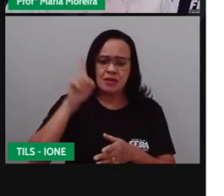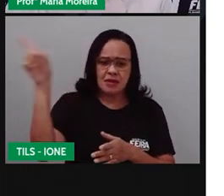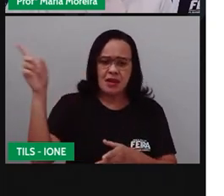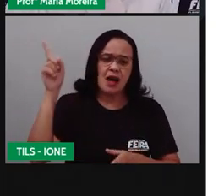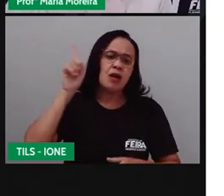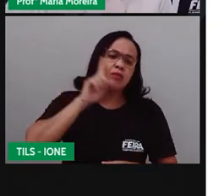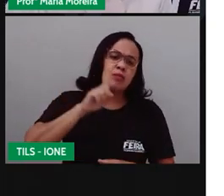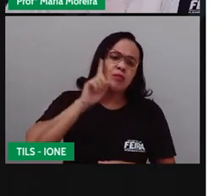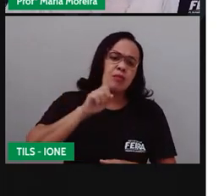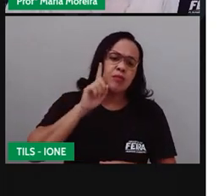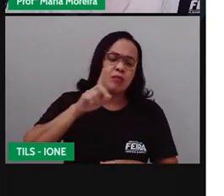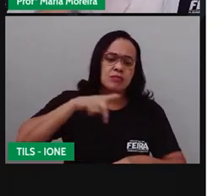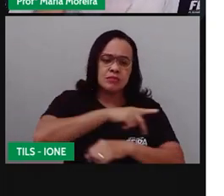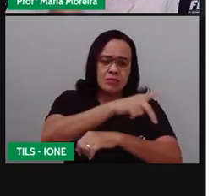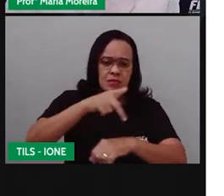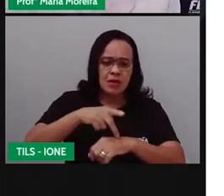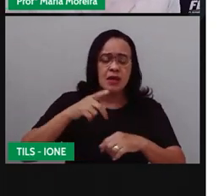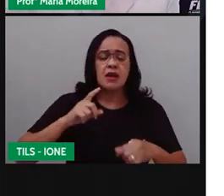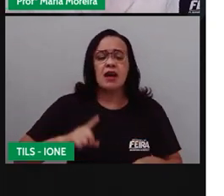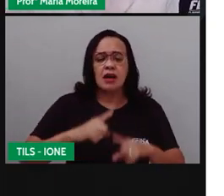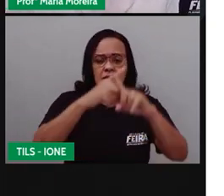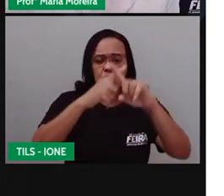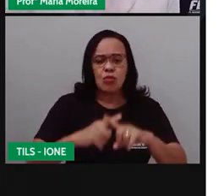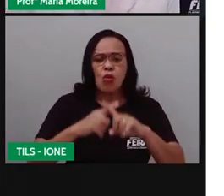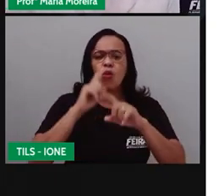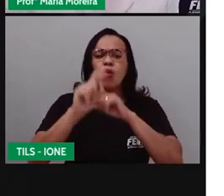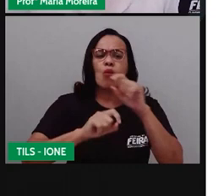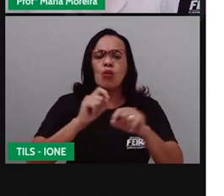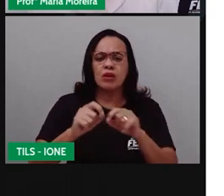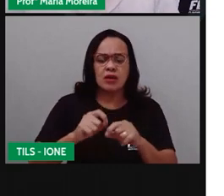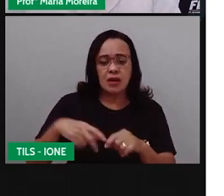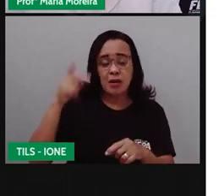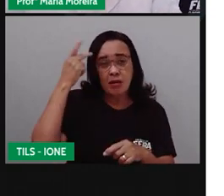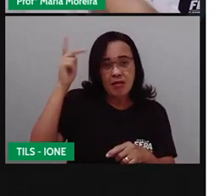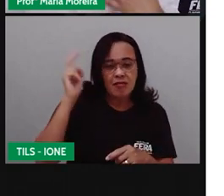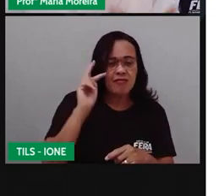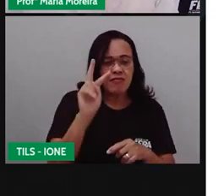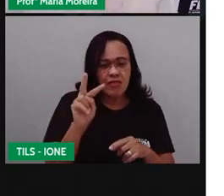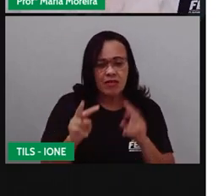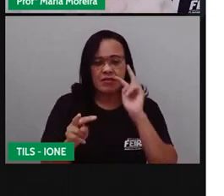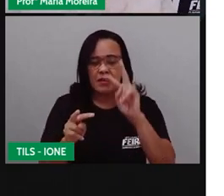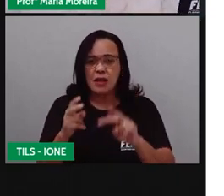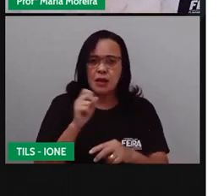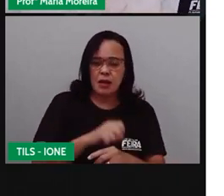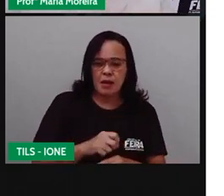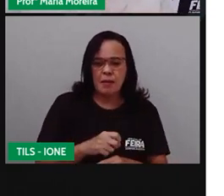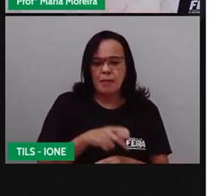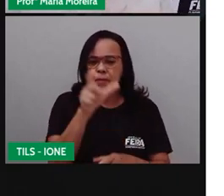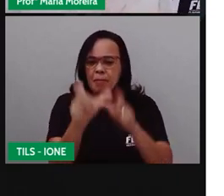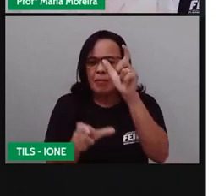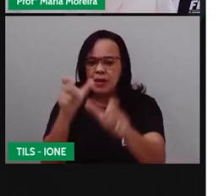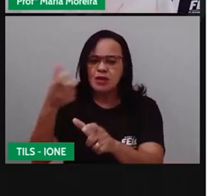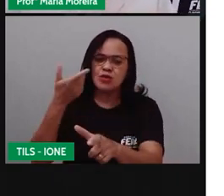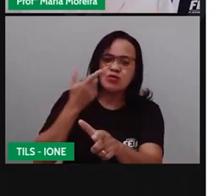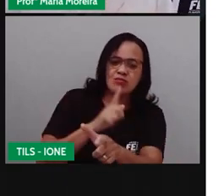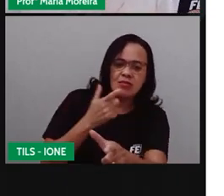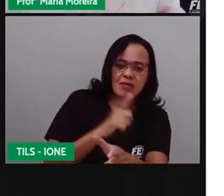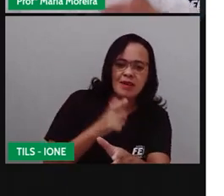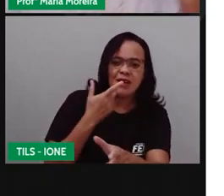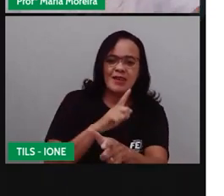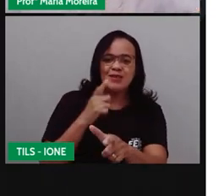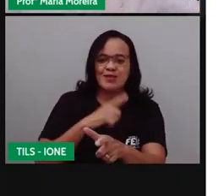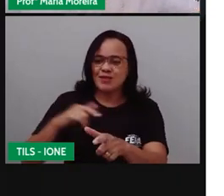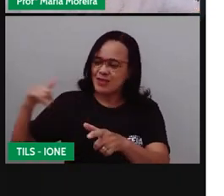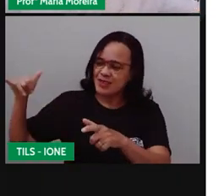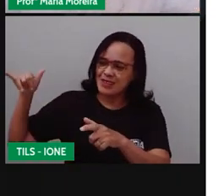uma competição, né, para ver se as pessoas conseguem, né, voar, não, mas não